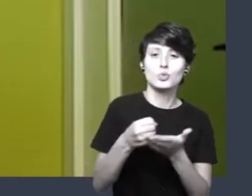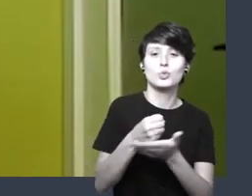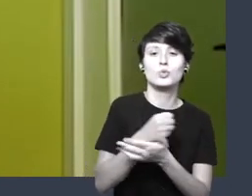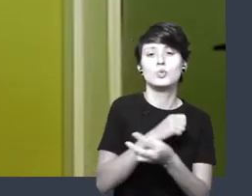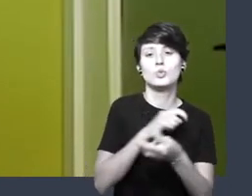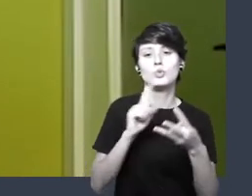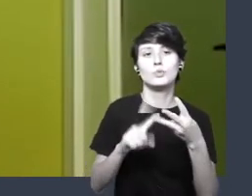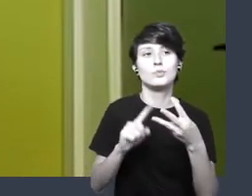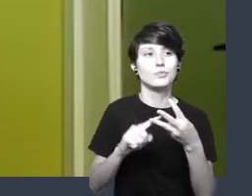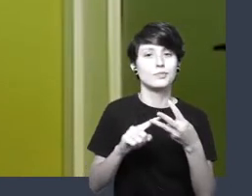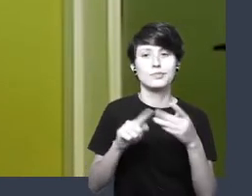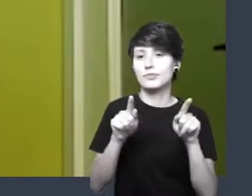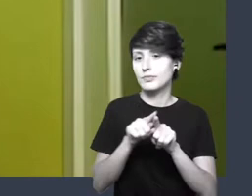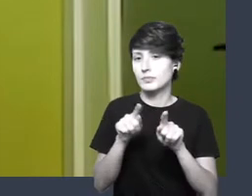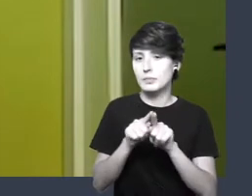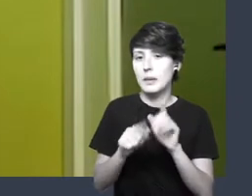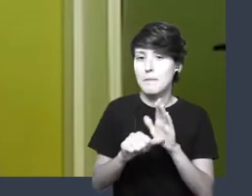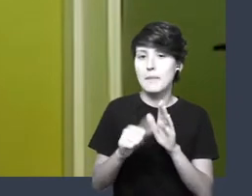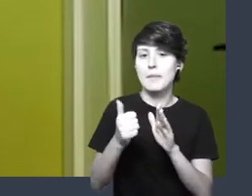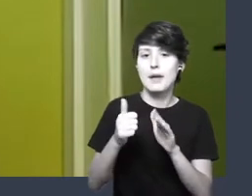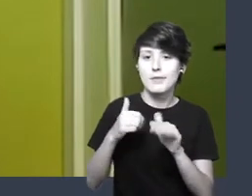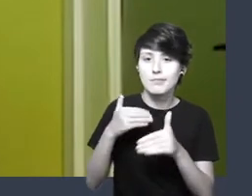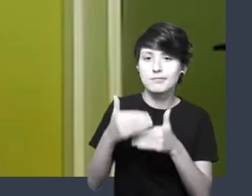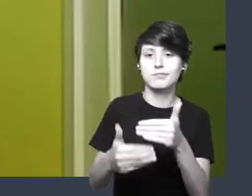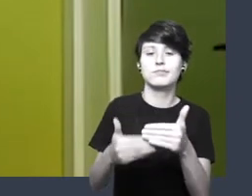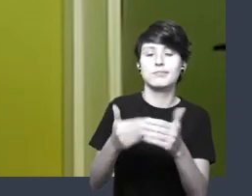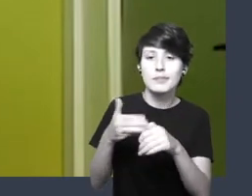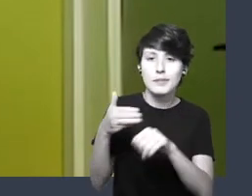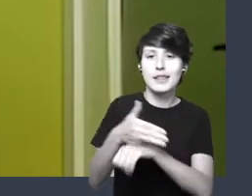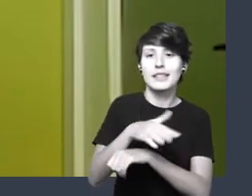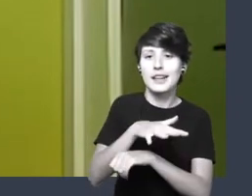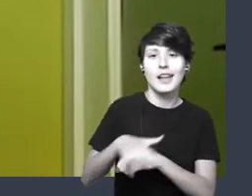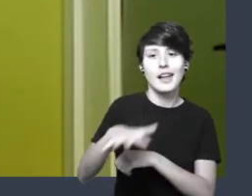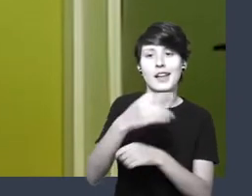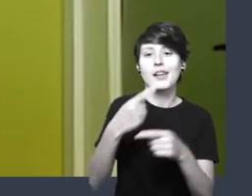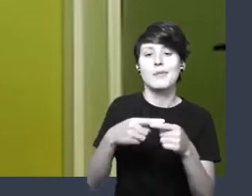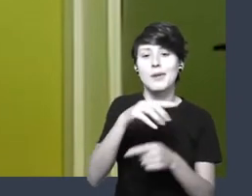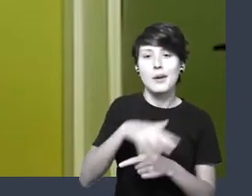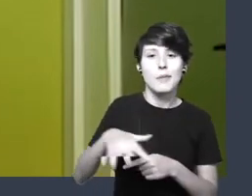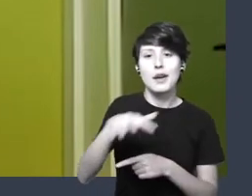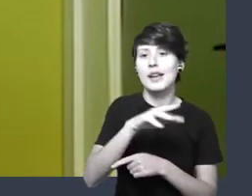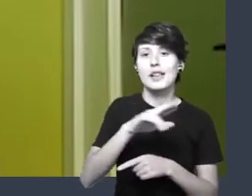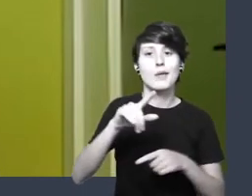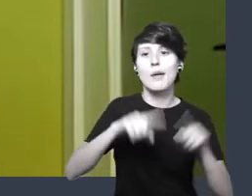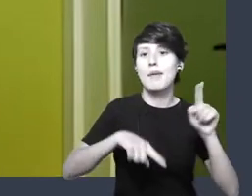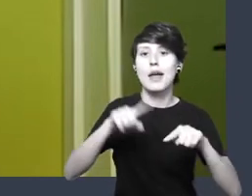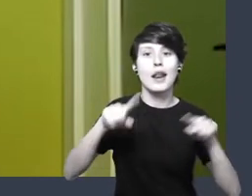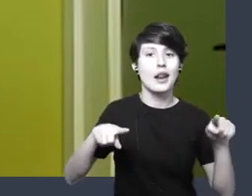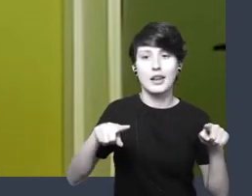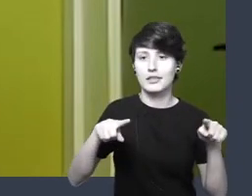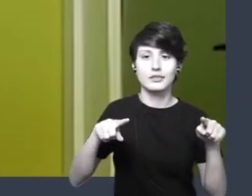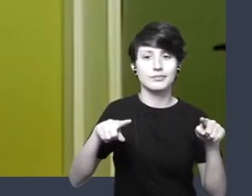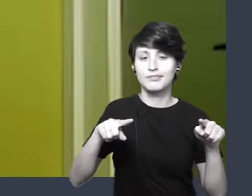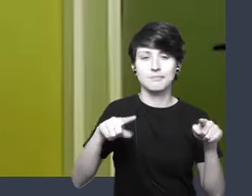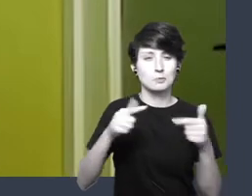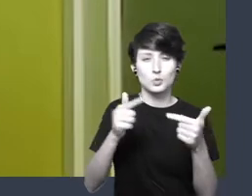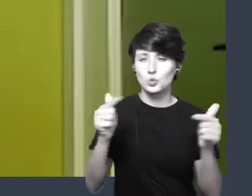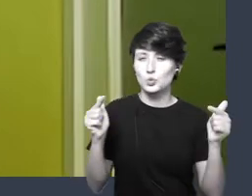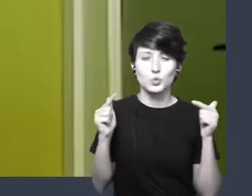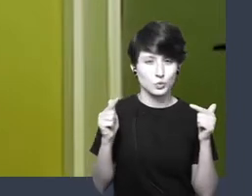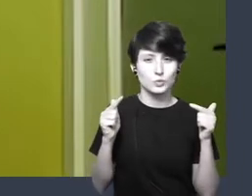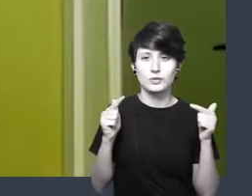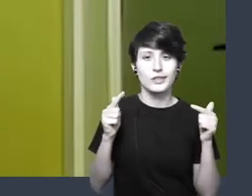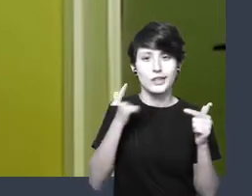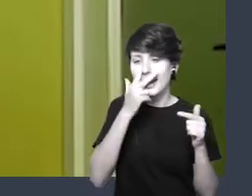minoria de gênero no primeiro momento, para entrar nesse campo, porque a gente sabe que é um campo que não é diverso nem um pouco, é completamente